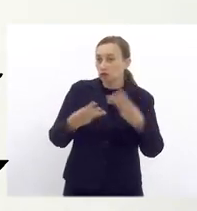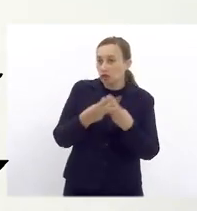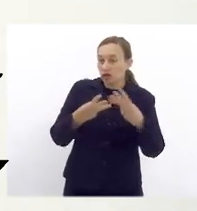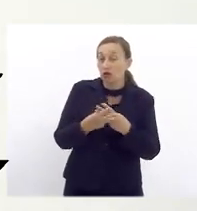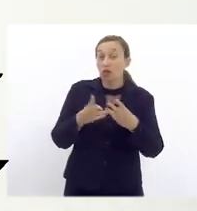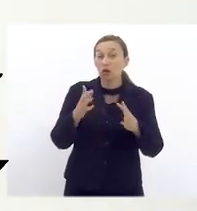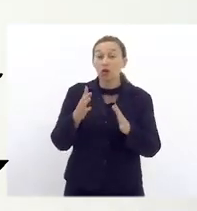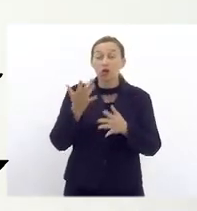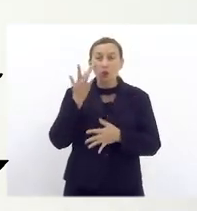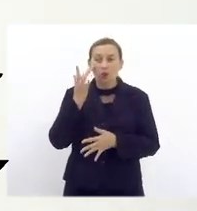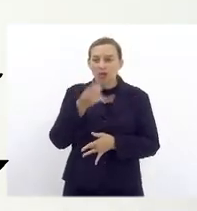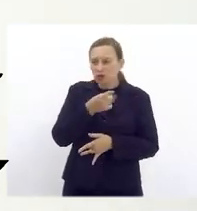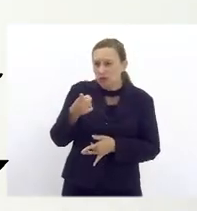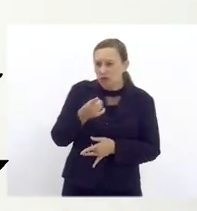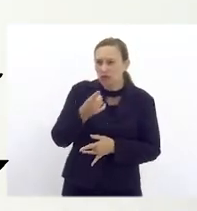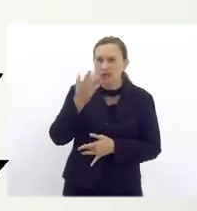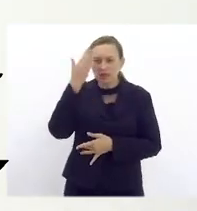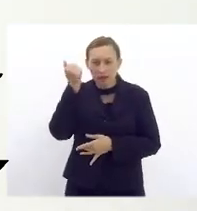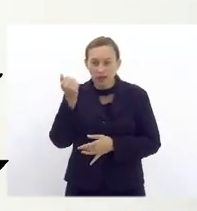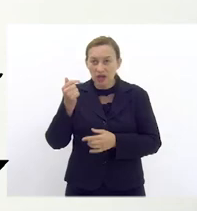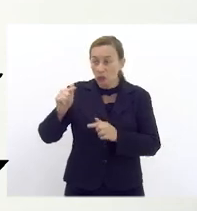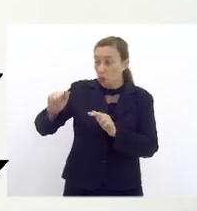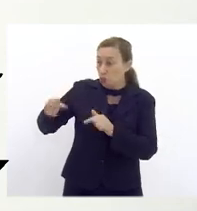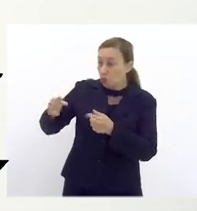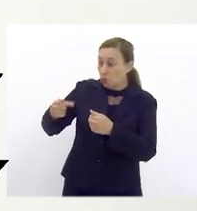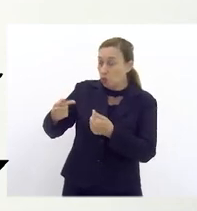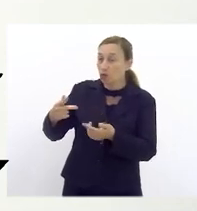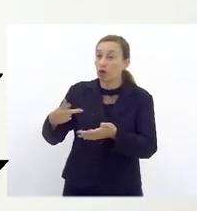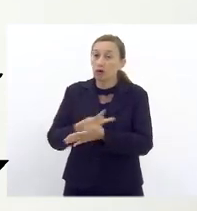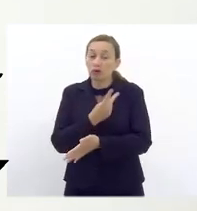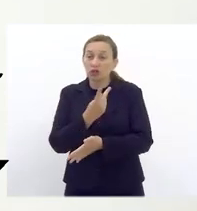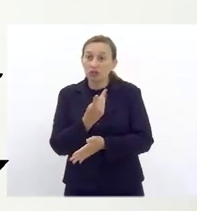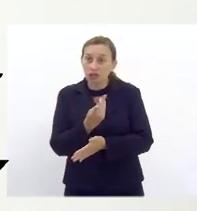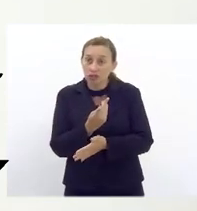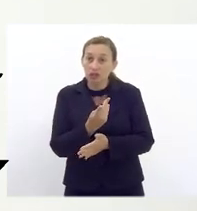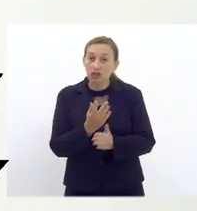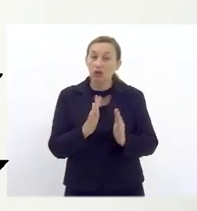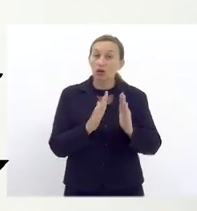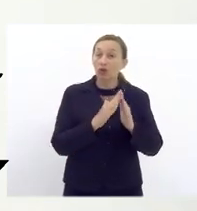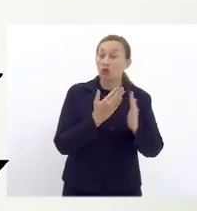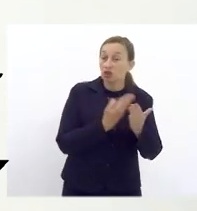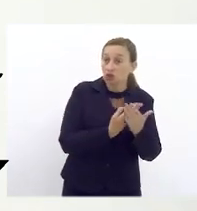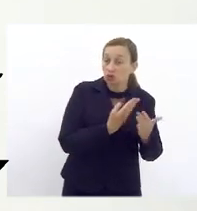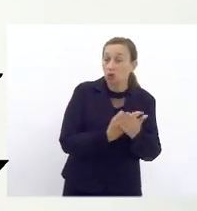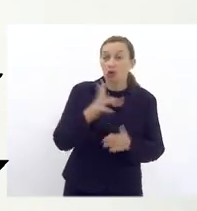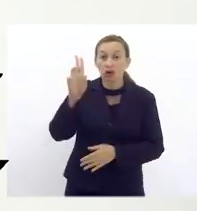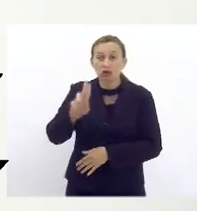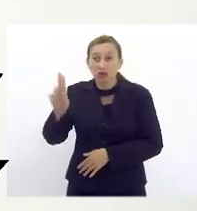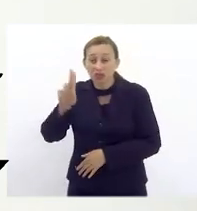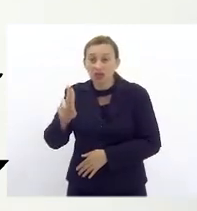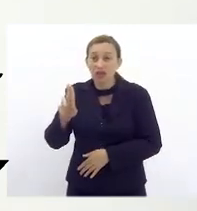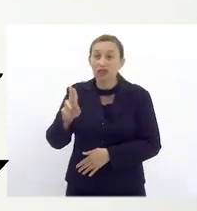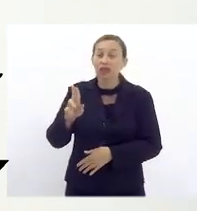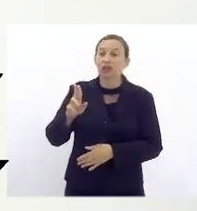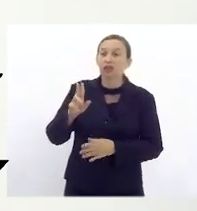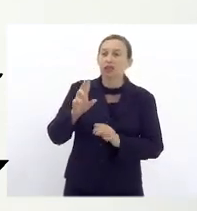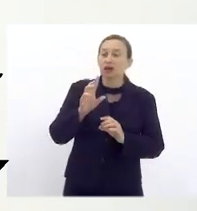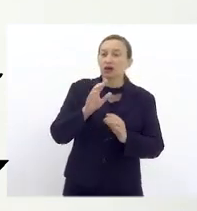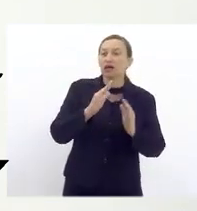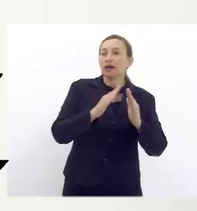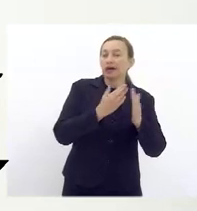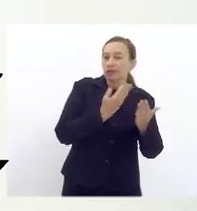é notório que vocês devam saber as ameaças que aconteceram com as escolas e as Universidades a cada momento as escolas seriam